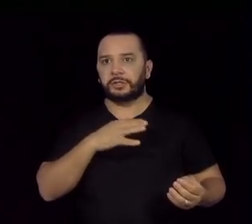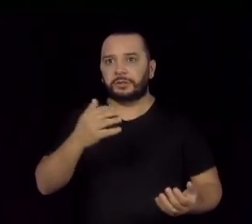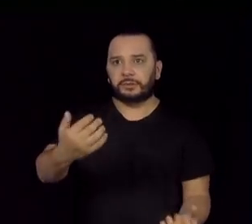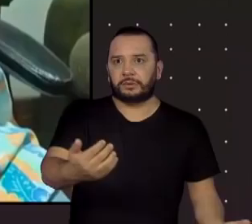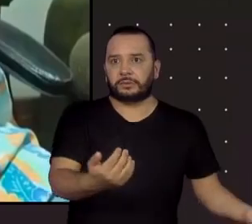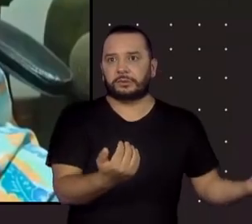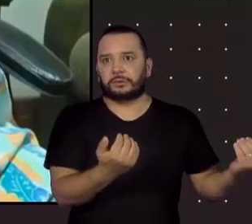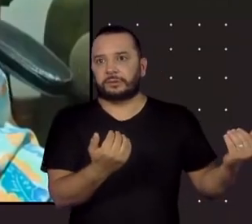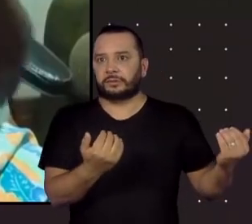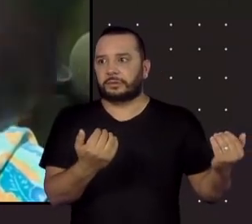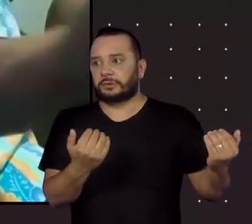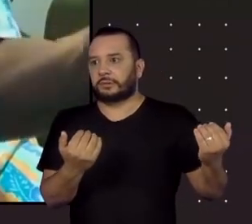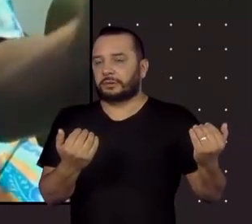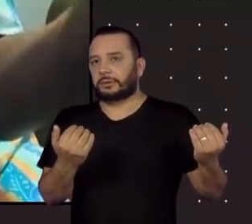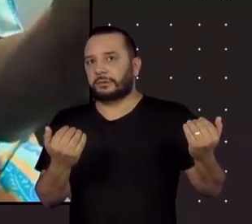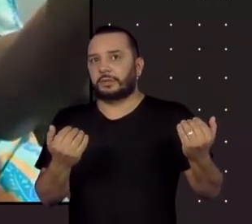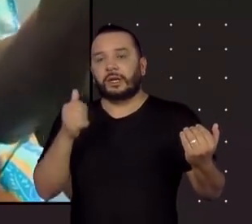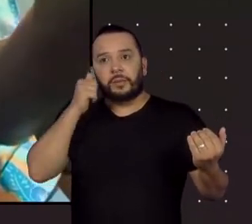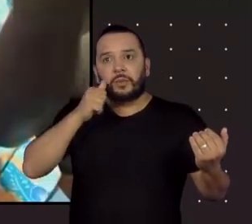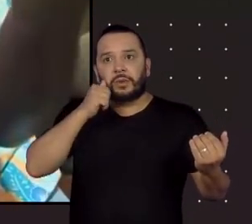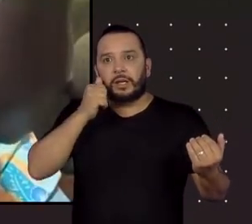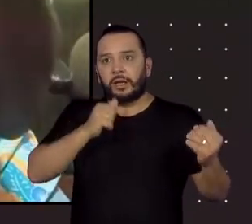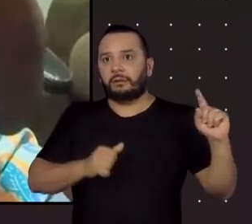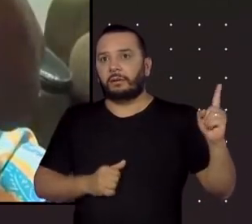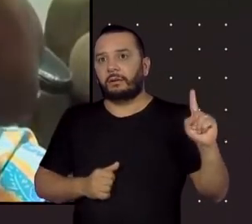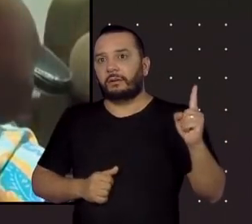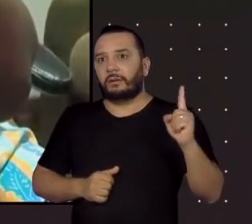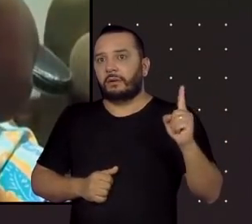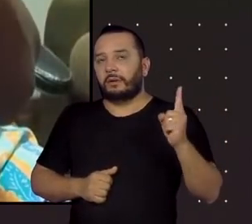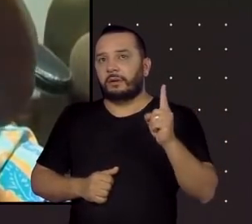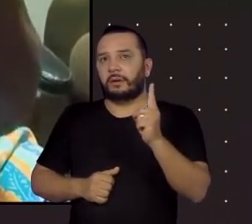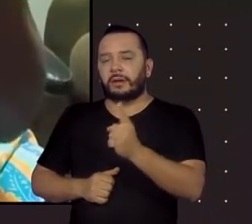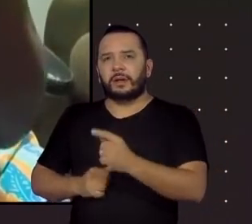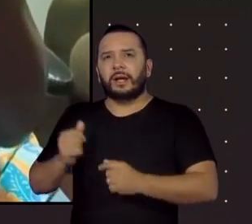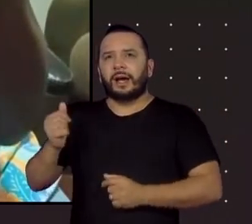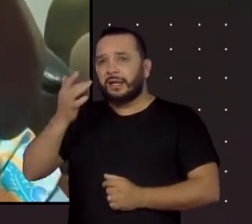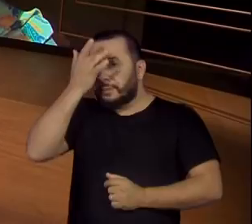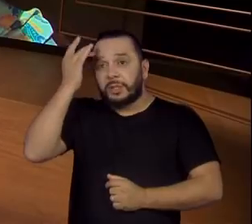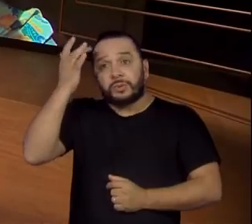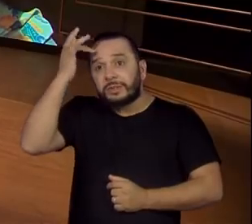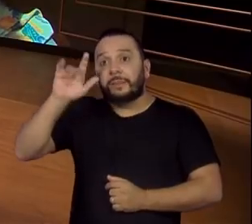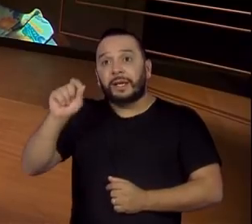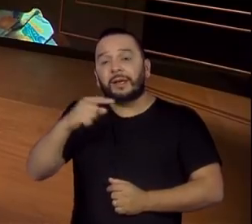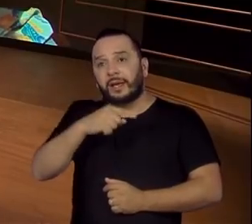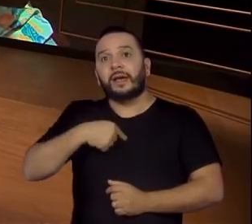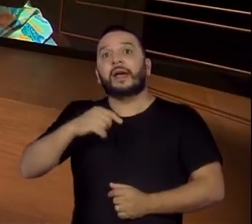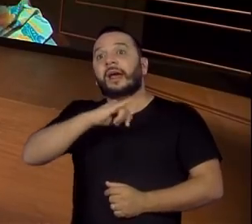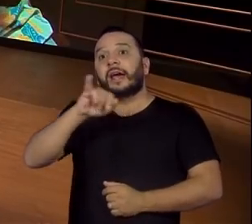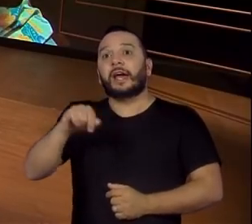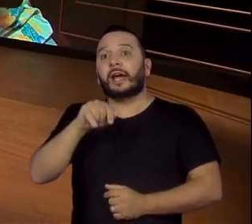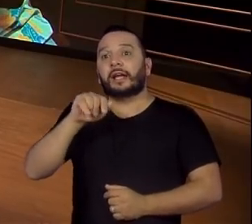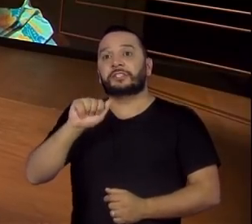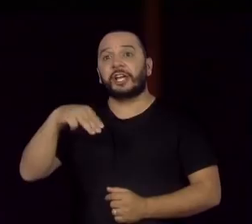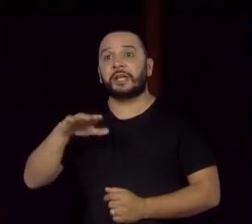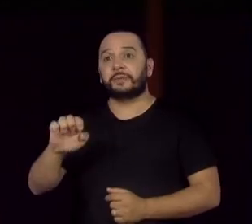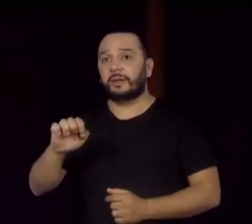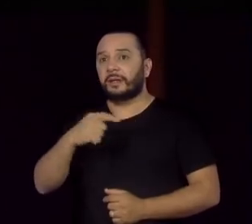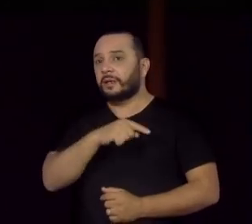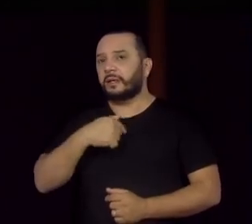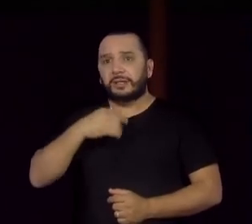praia, atravessei a Atlântica com essa mulher no colo. E ninguém sabia que era Janis Joplin, só eu e o Serguei.